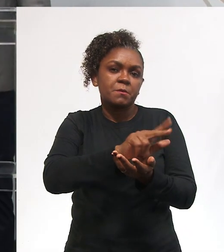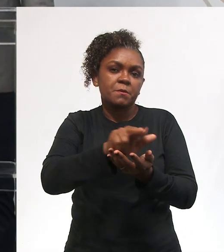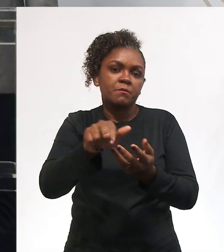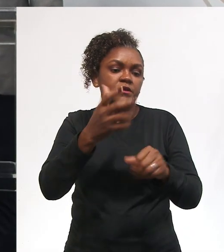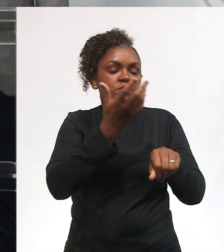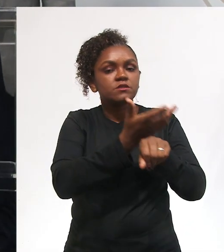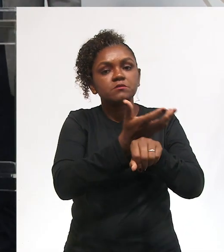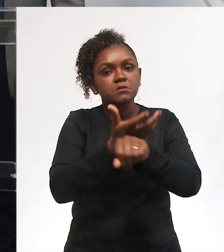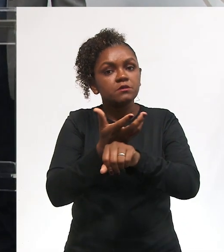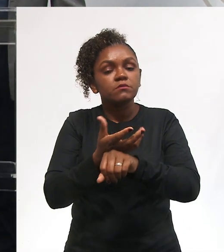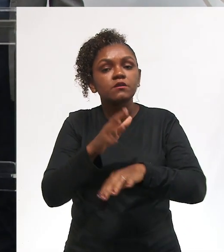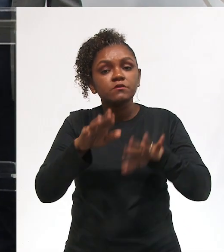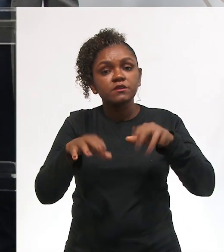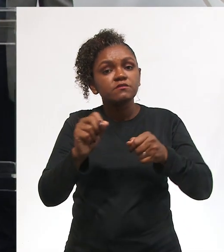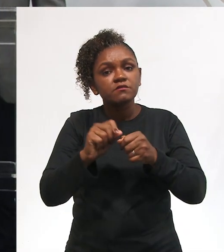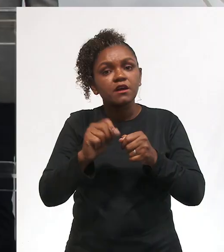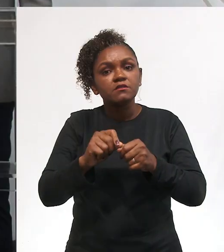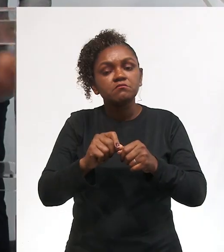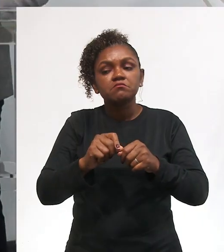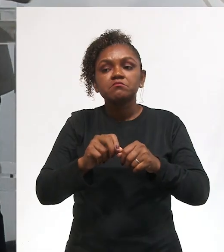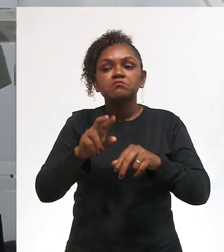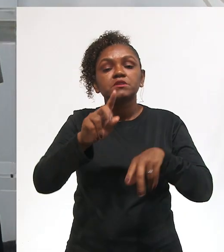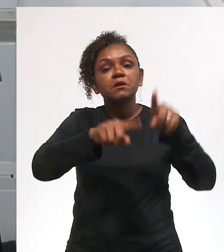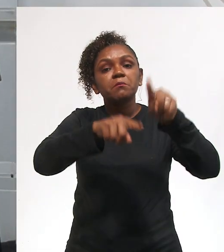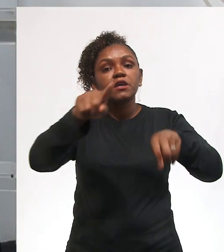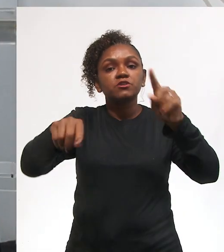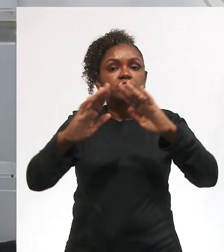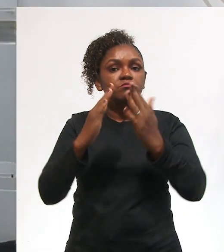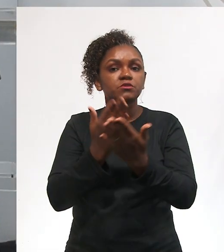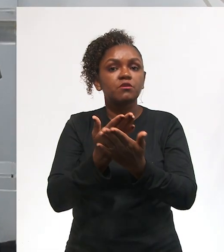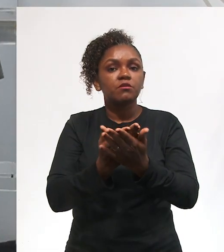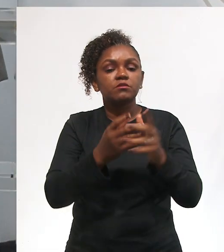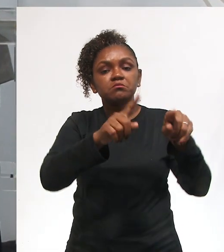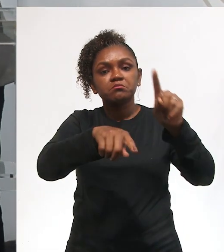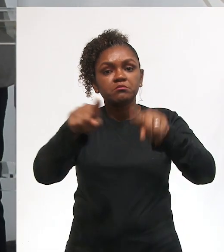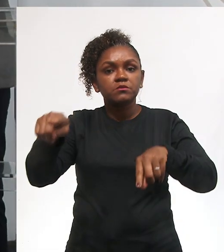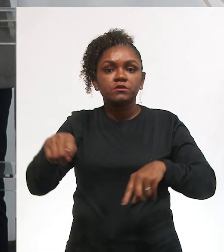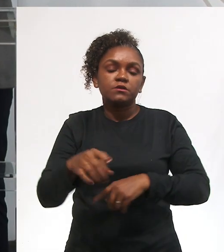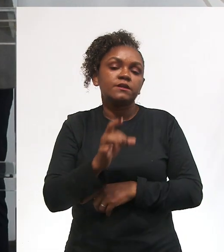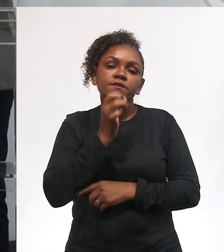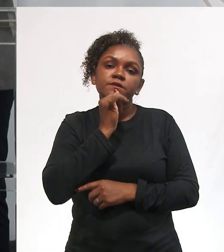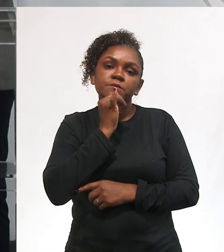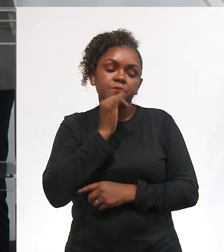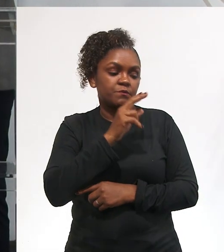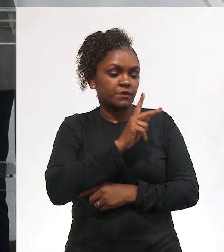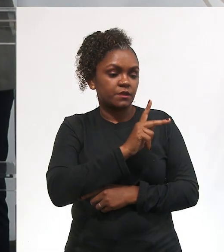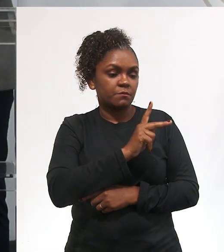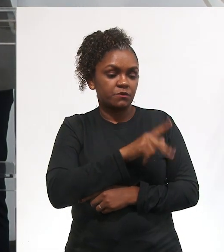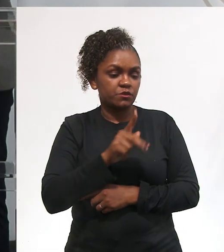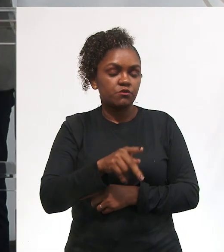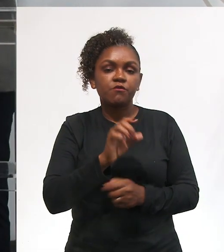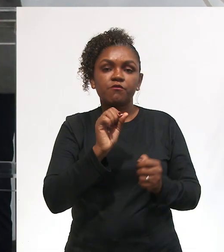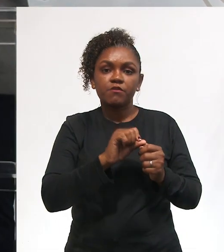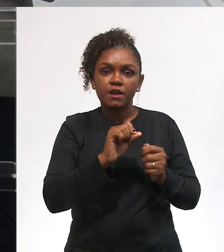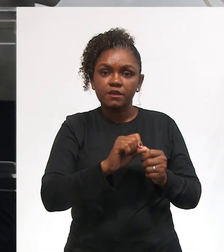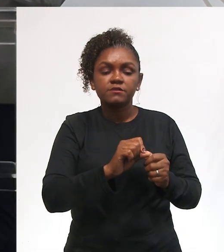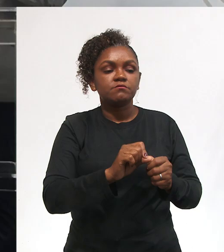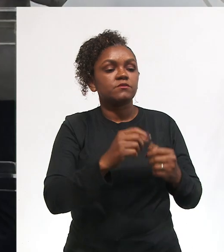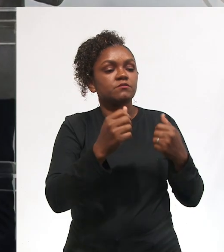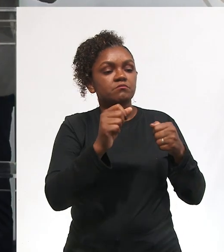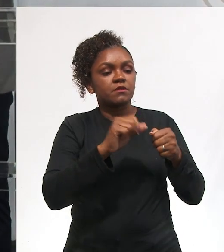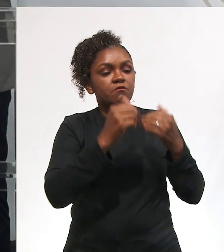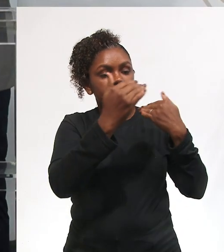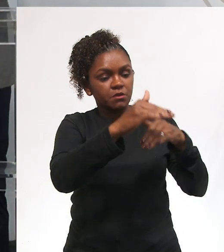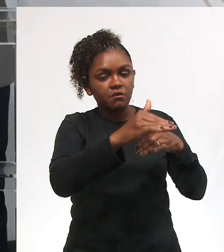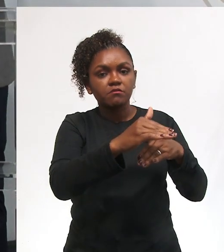muito diretor de ensino que faz isso, né? Cada professor faz as suas aulas e aplica as suas avaliações